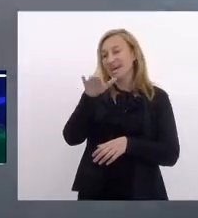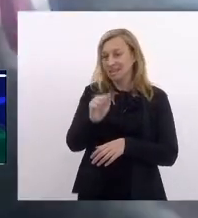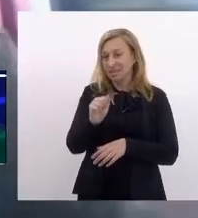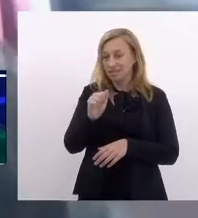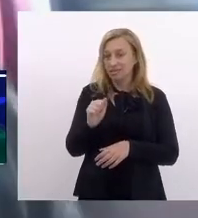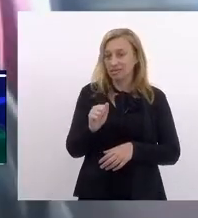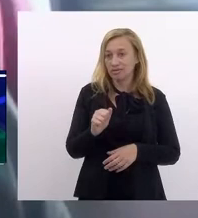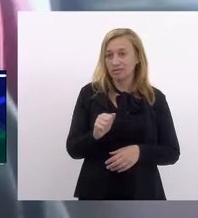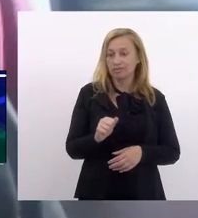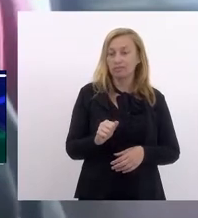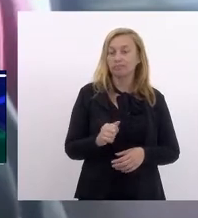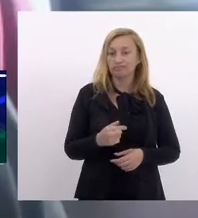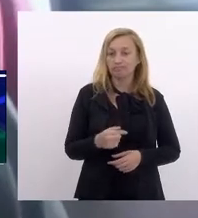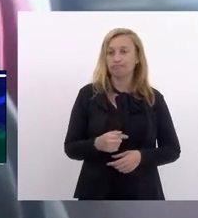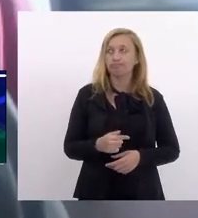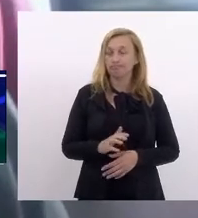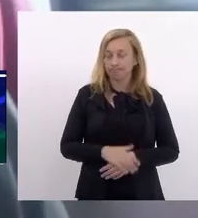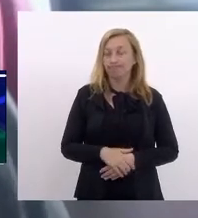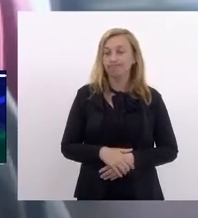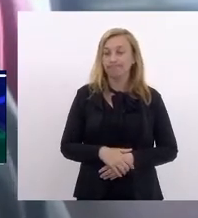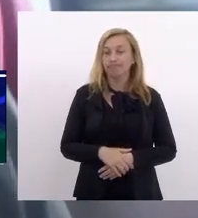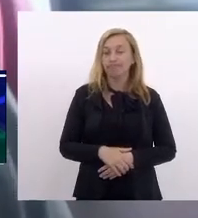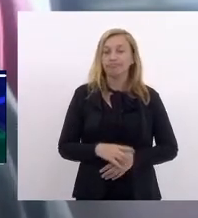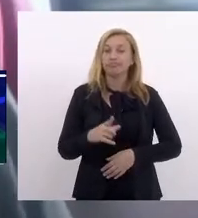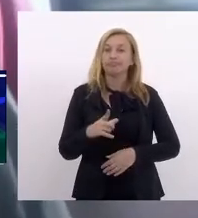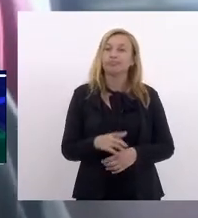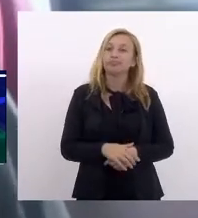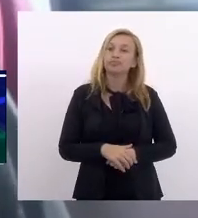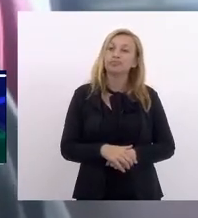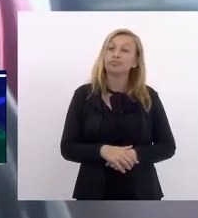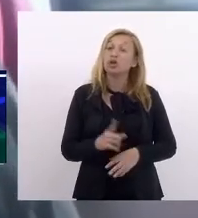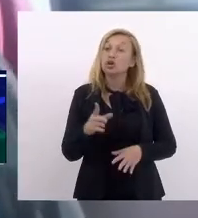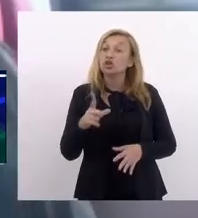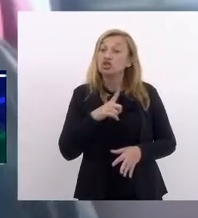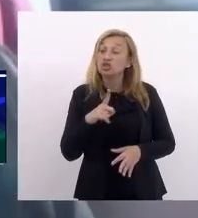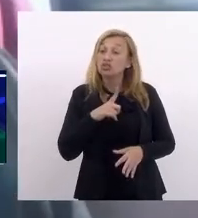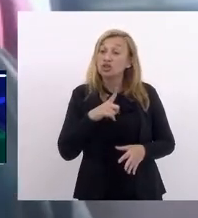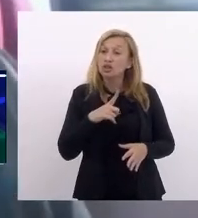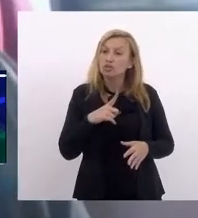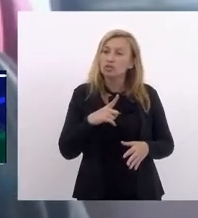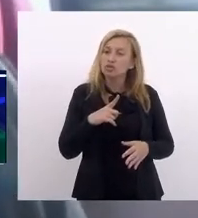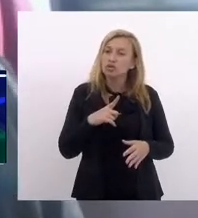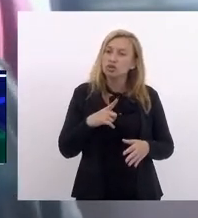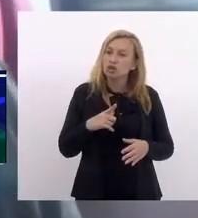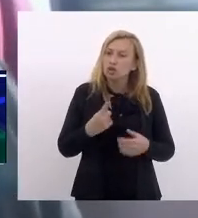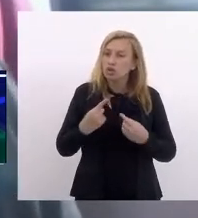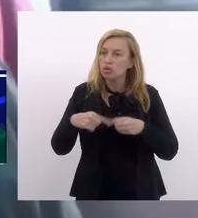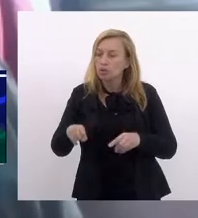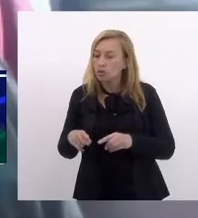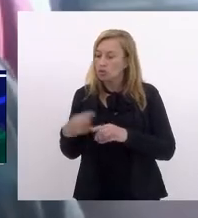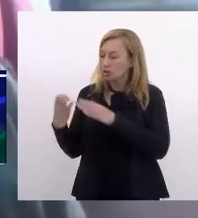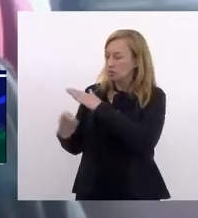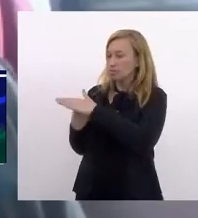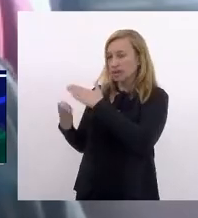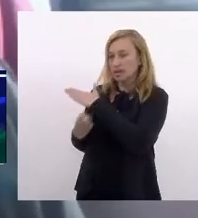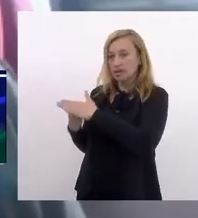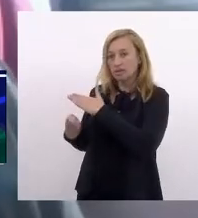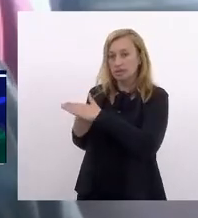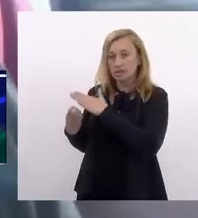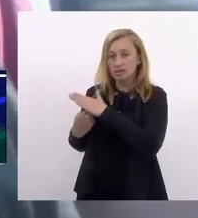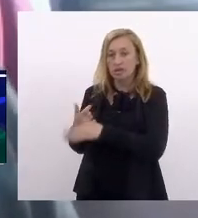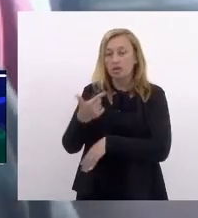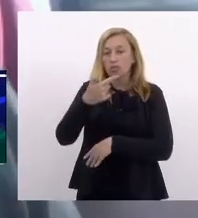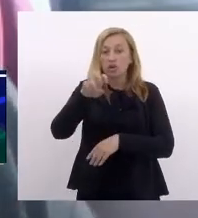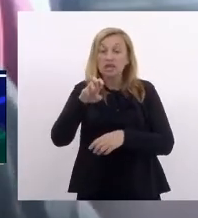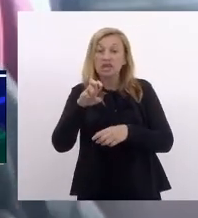não quis tomar as medidas para conter. Então, nós tivemos que embargar a empresa. Ela foi embargada por 15